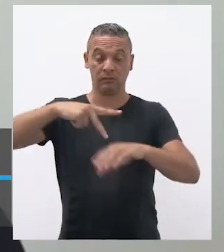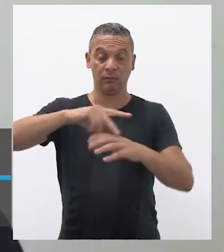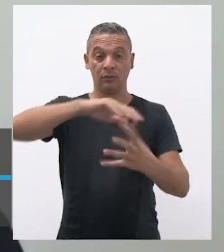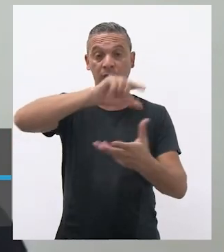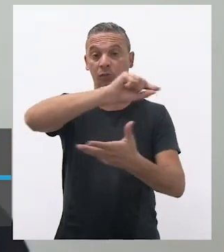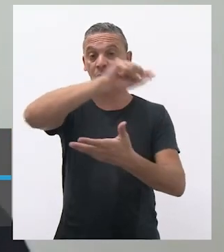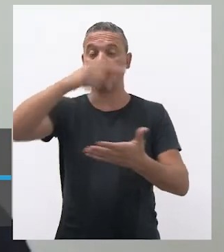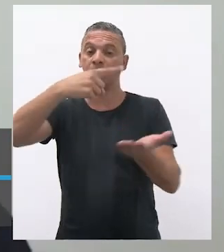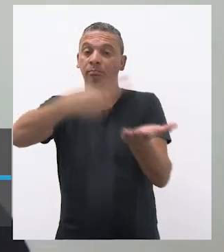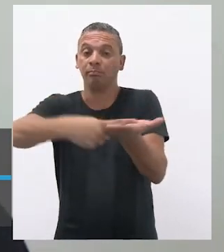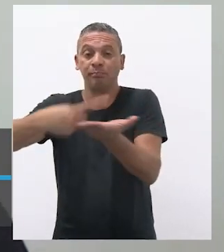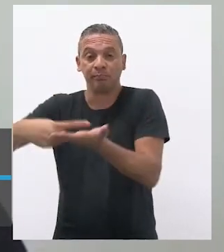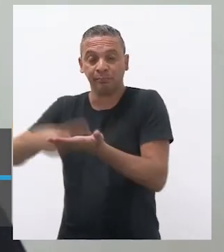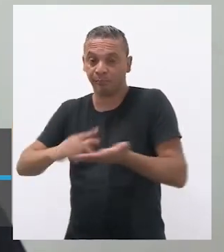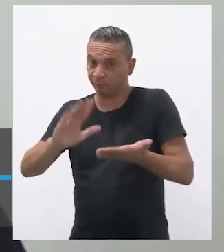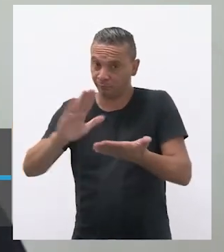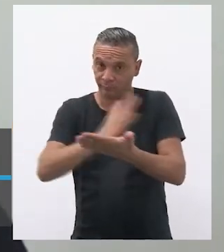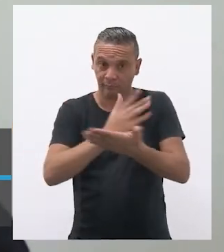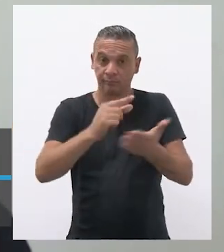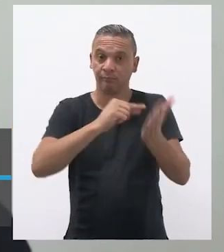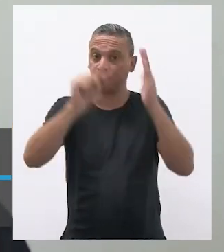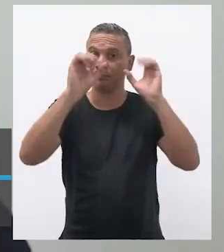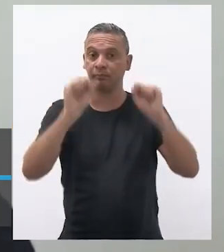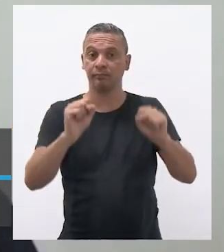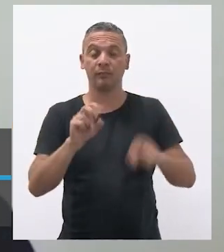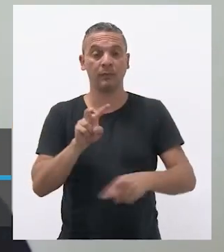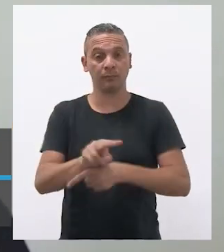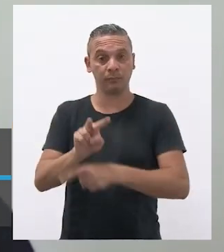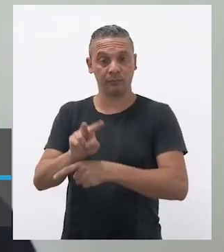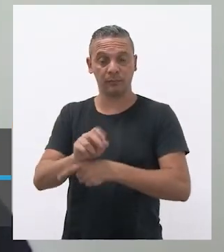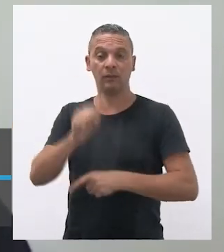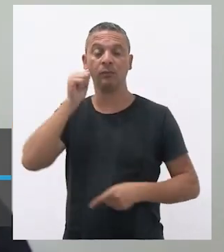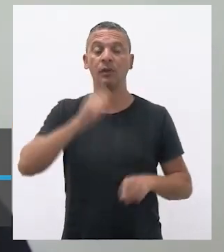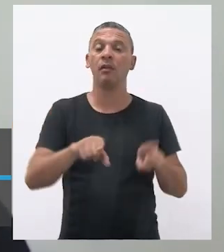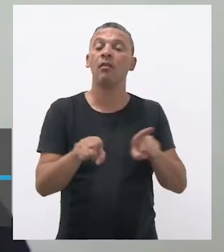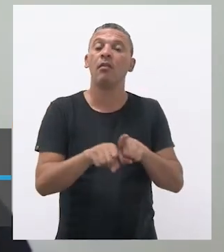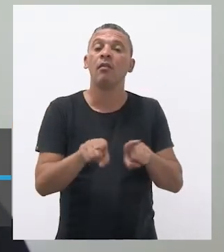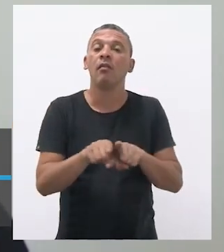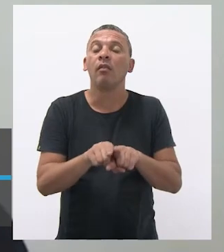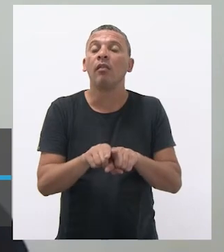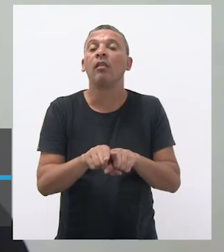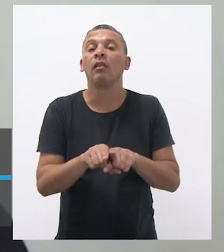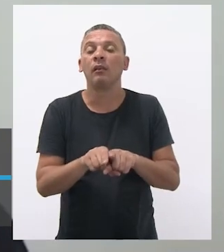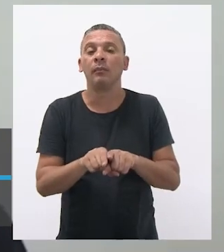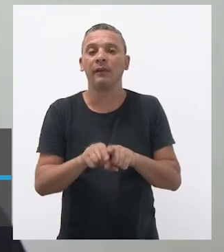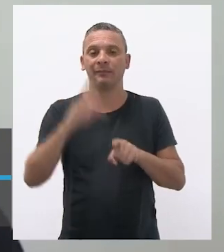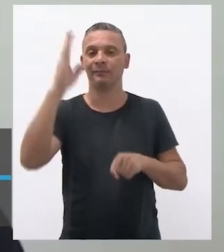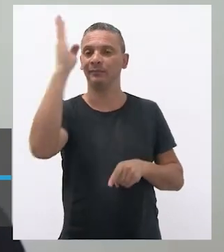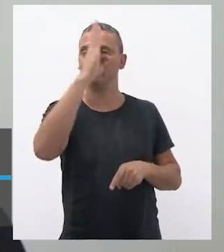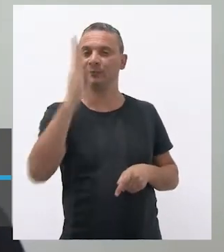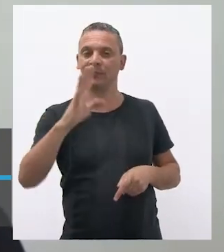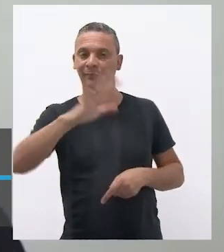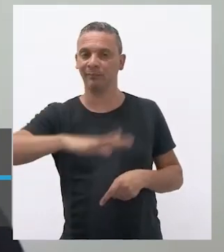de qualquer órgão ou agente do Estado que fragilize a proteção ou a preservação de direitos das